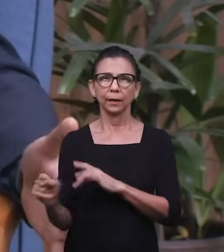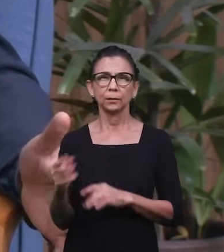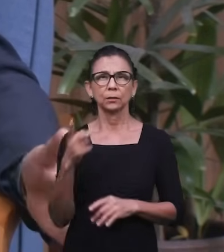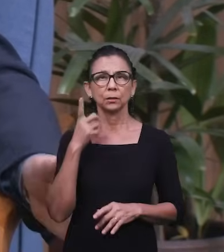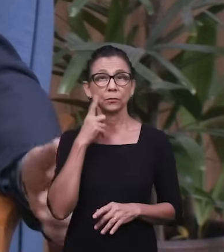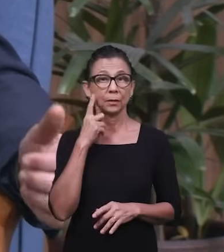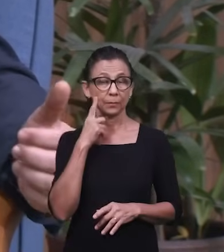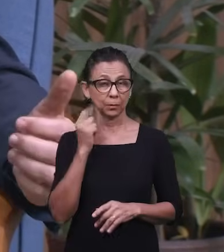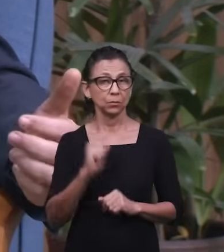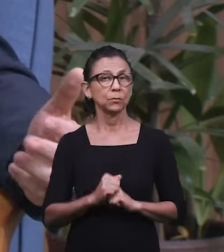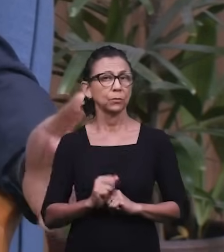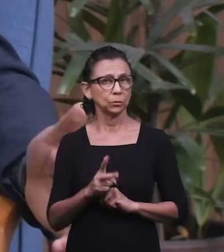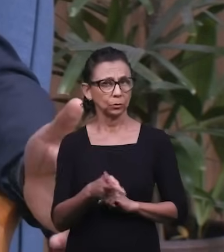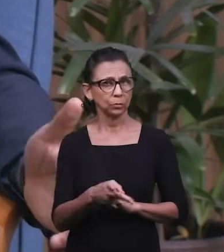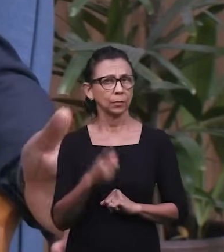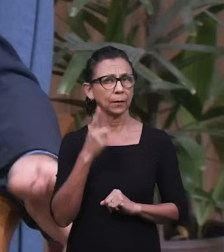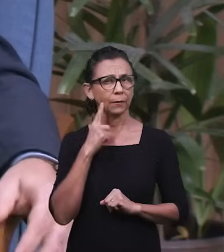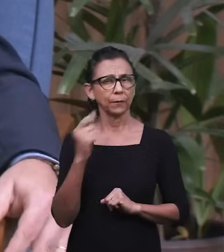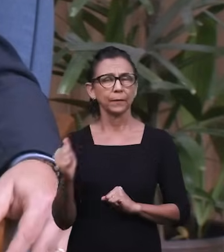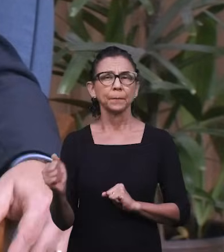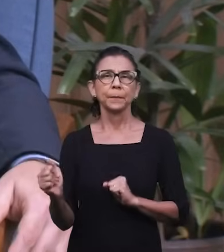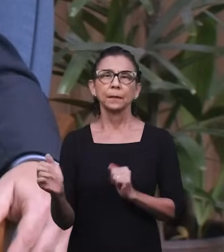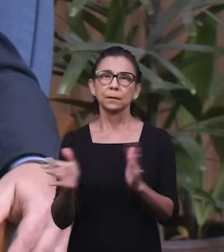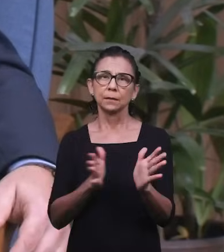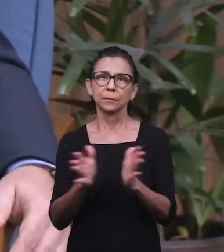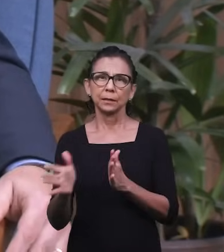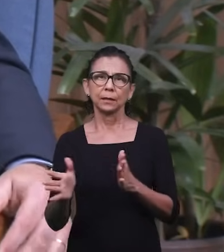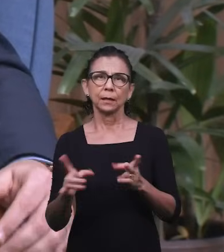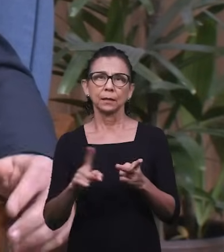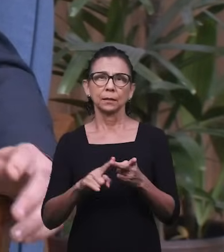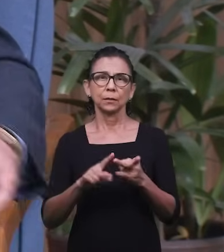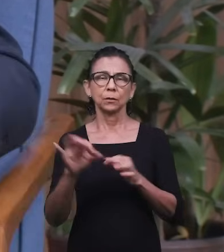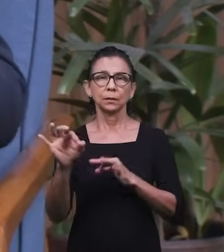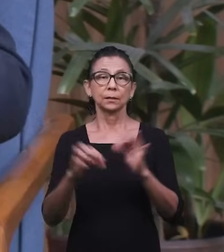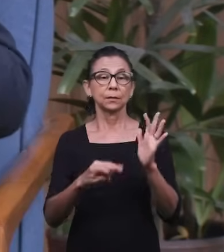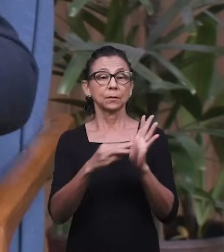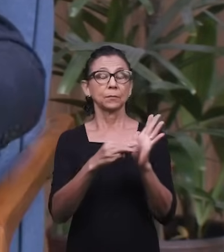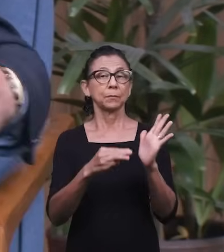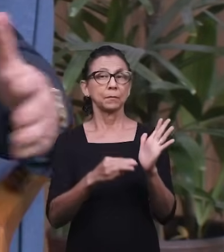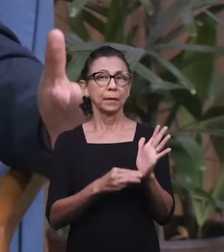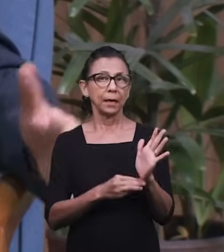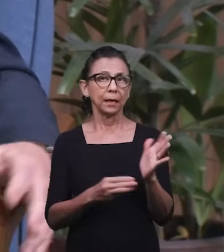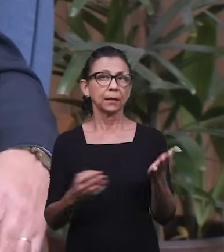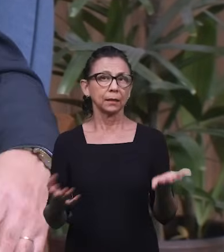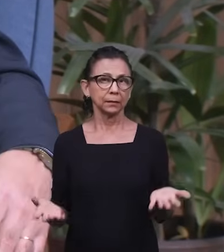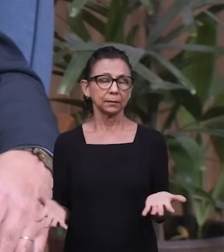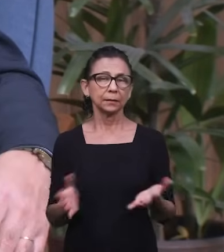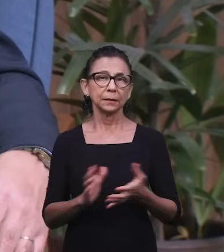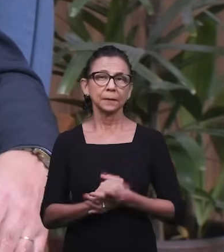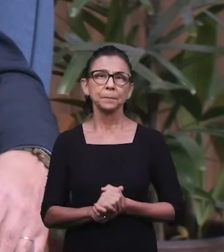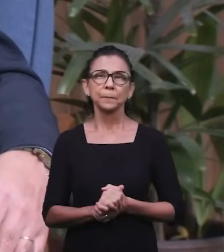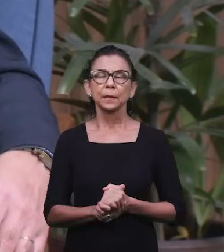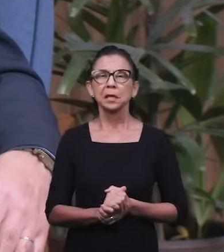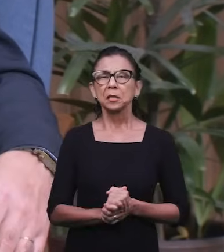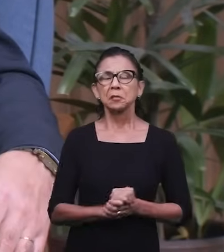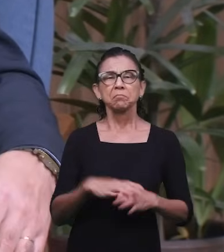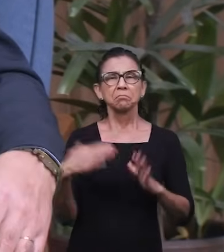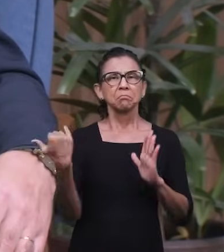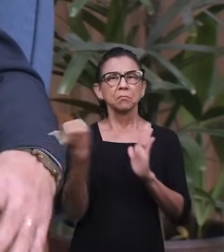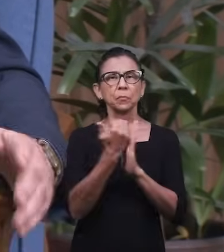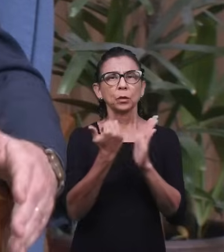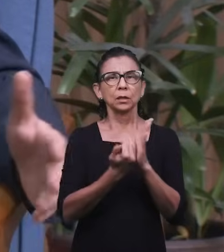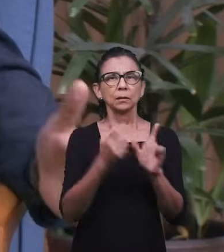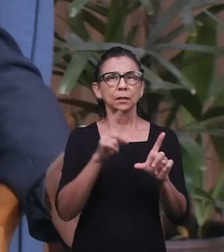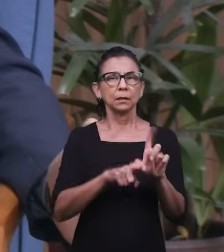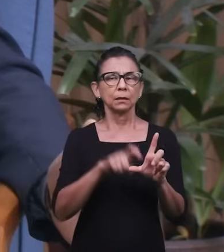de acessibilidade, de organização e método, das crianças, em programas independentes que vão ao ar ao